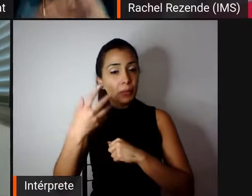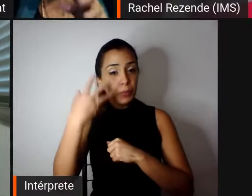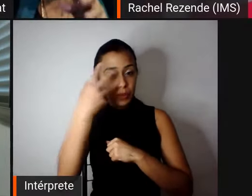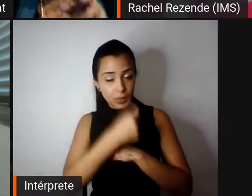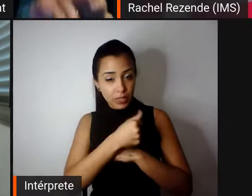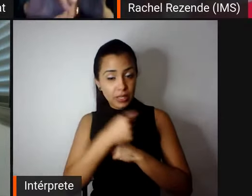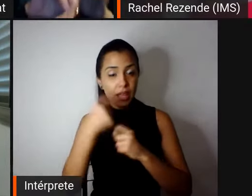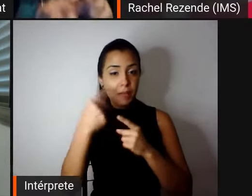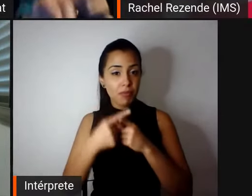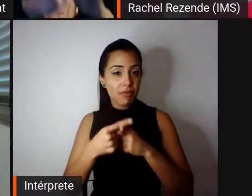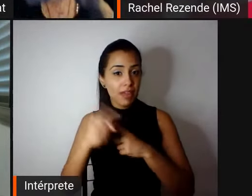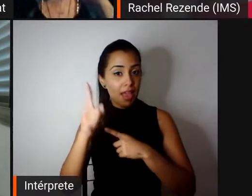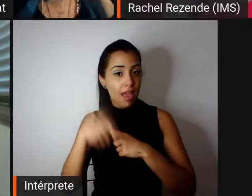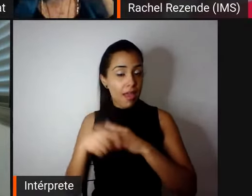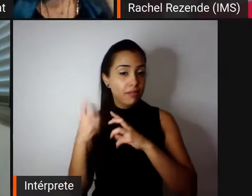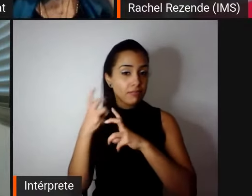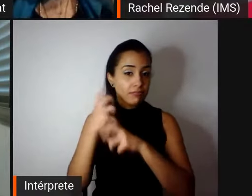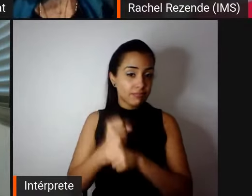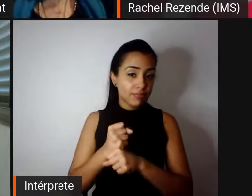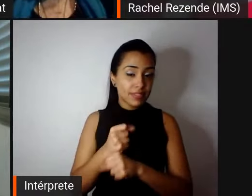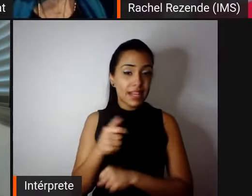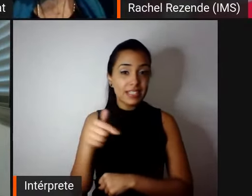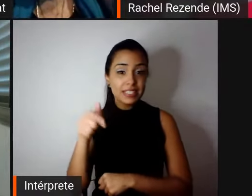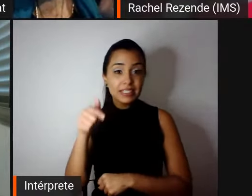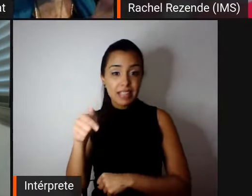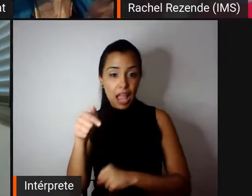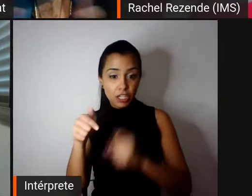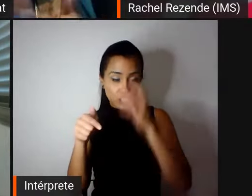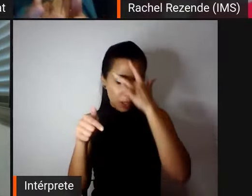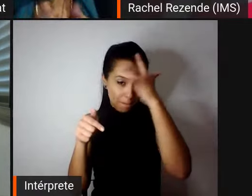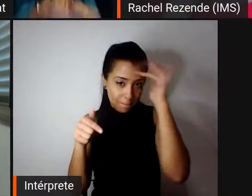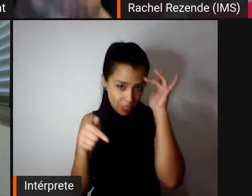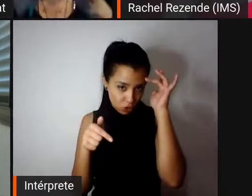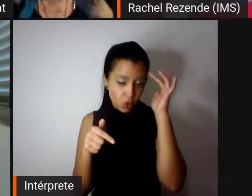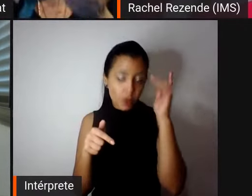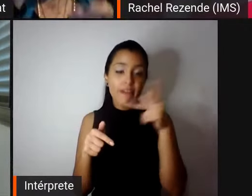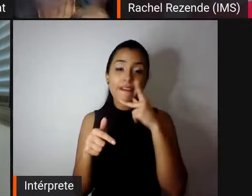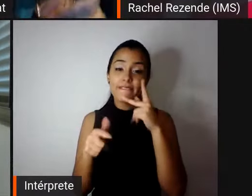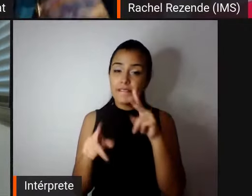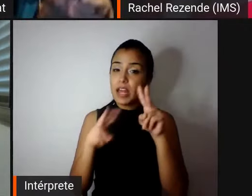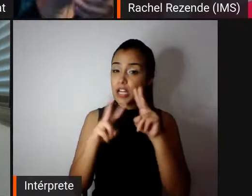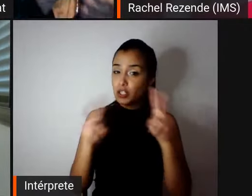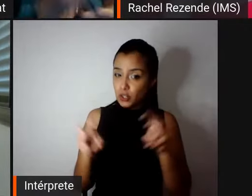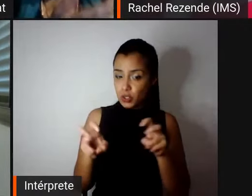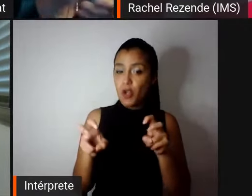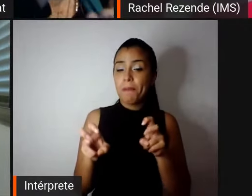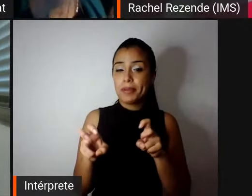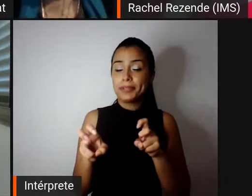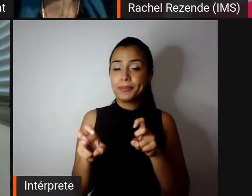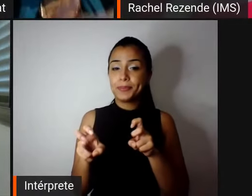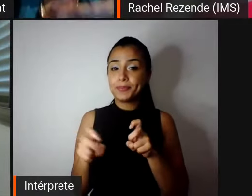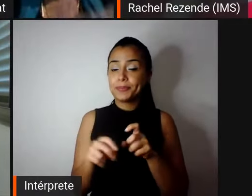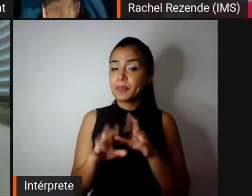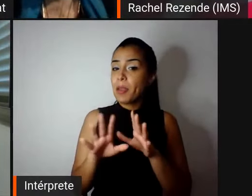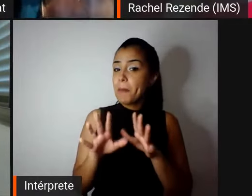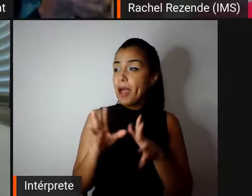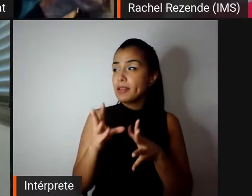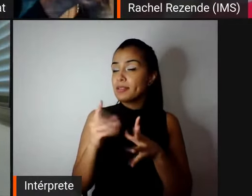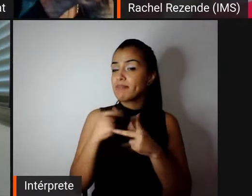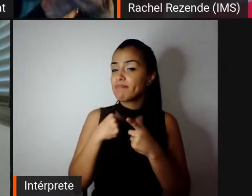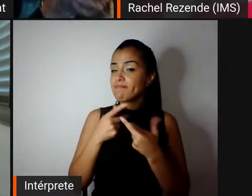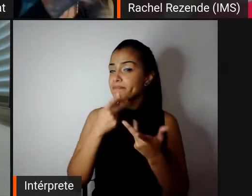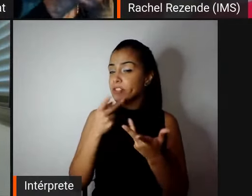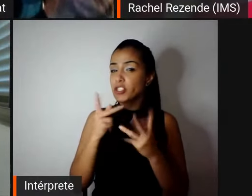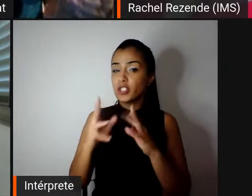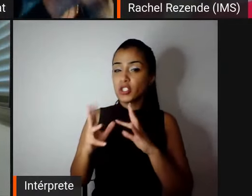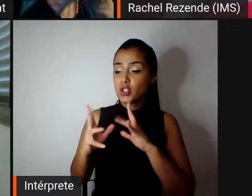pessoas que falam sobre sobre essas colinas que vou explicar. Mas o que tocou, todo mundo